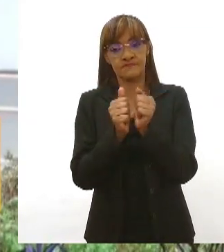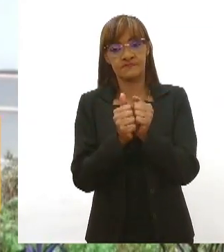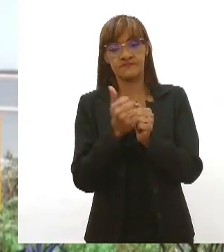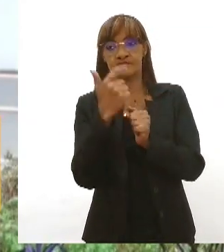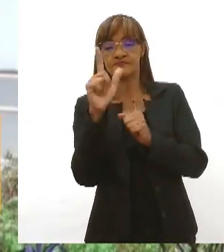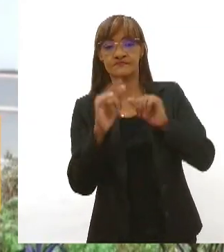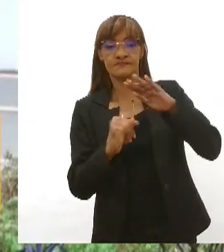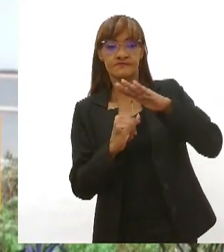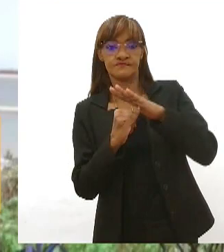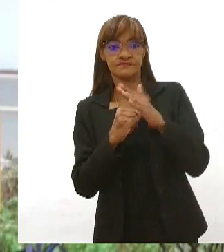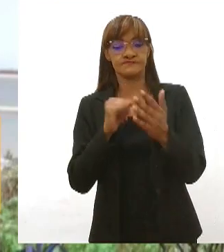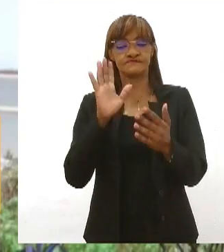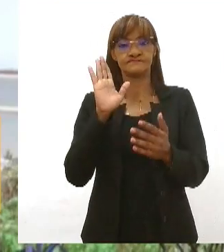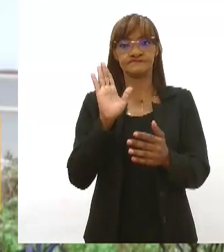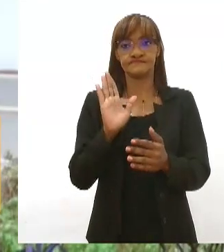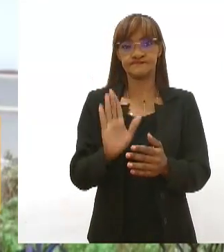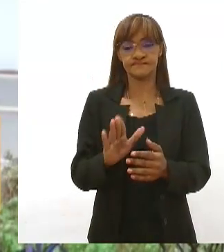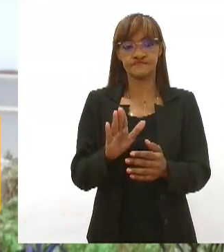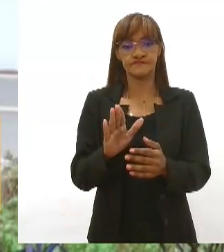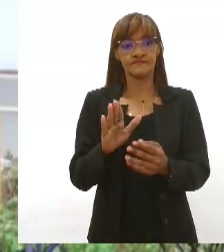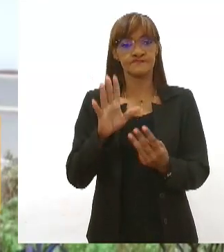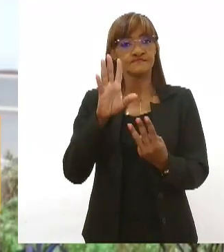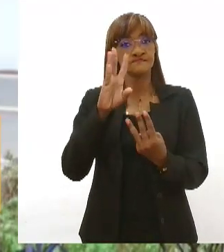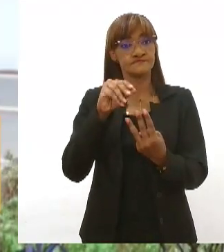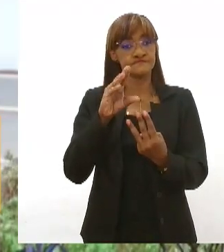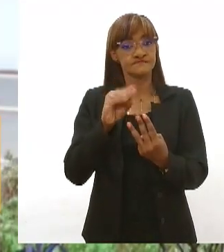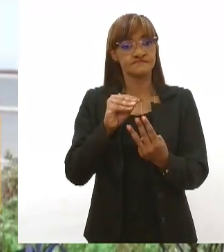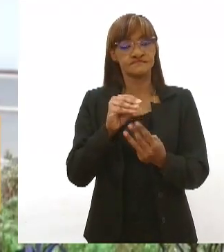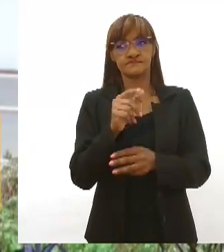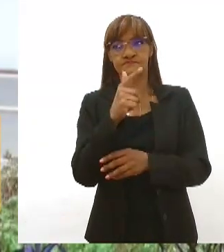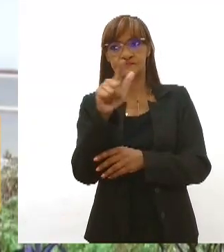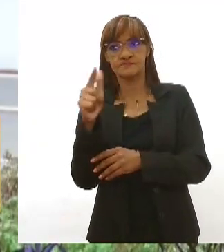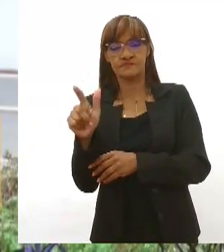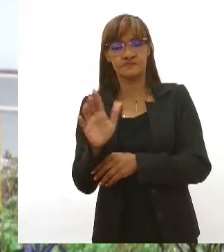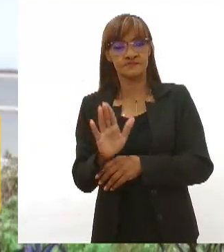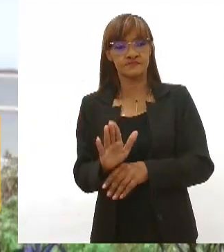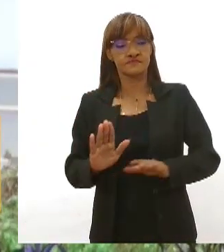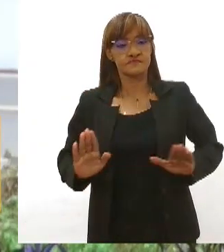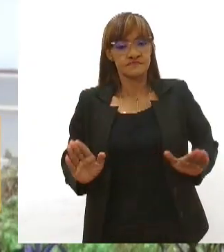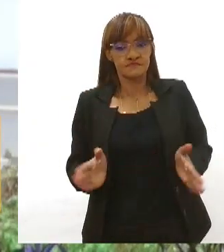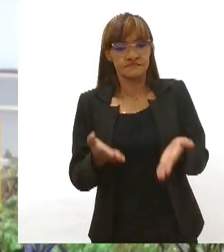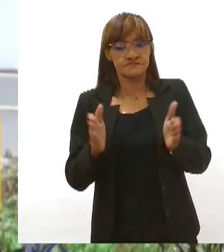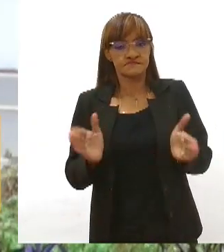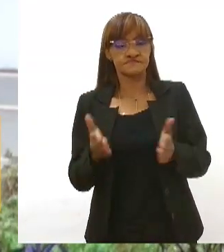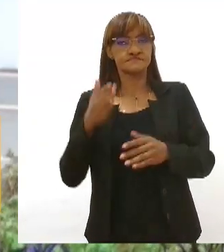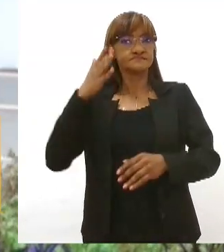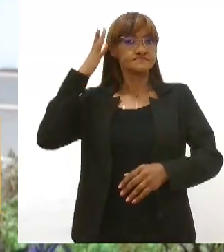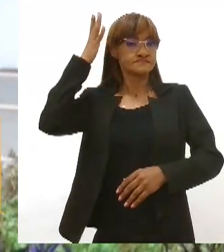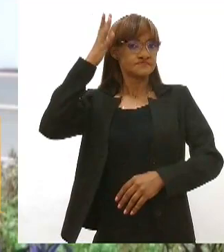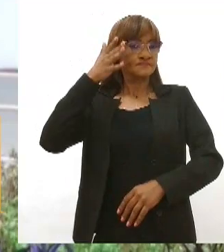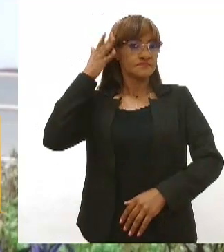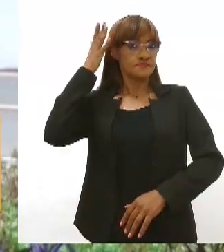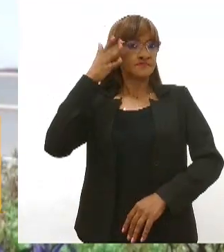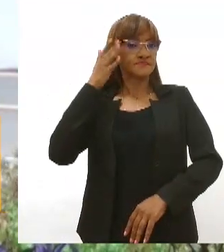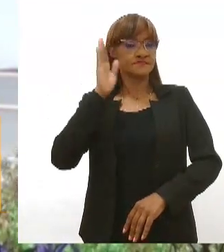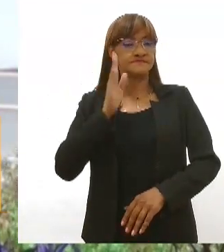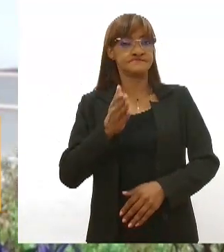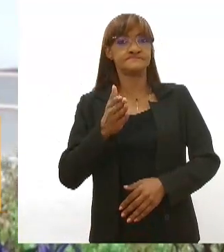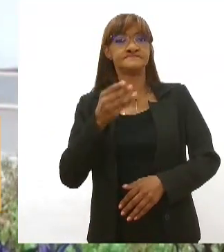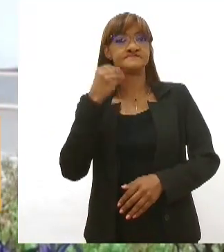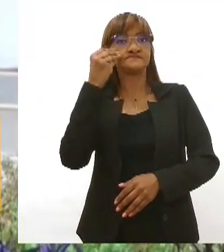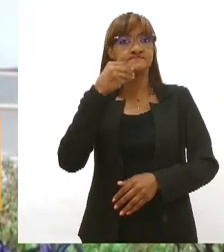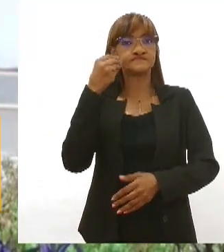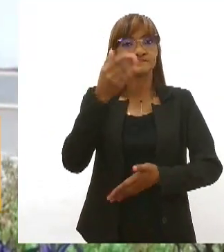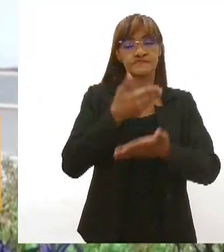UFS e Embrapa, está organizando, né, esse incentivo a palestras, trocas de experiências, são minicursos que